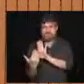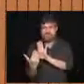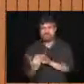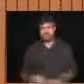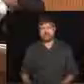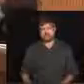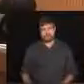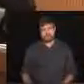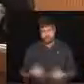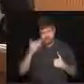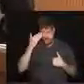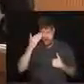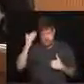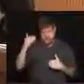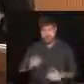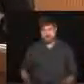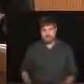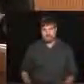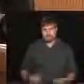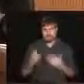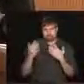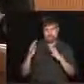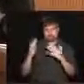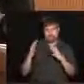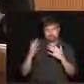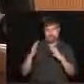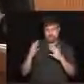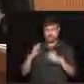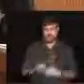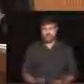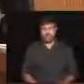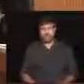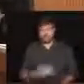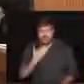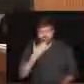todos. Muito obrigado, senhor prefeito Jonas Donizete. Senhor prefeito, eu solicito que Vossa Excelência